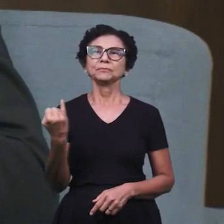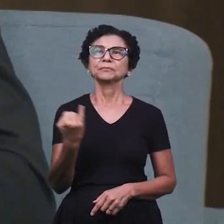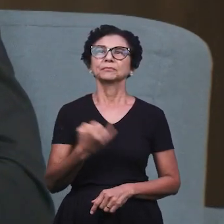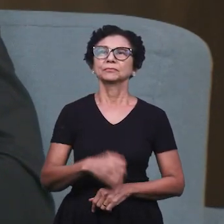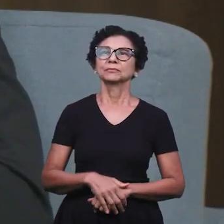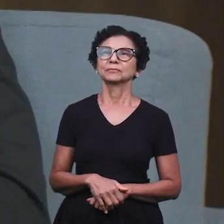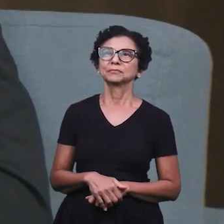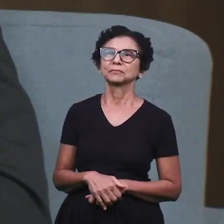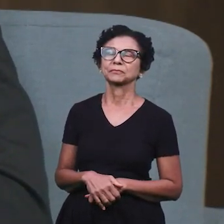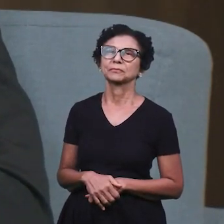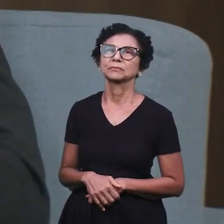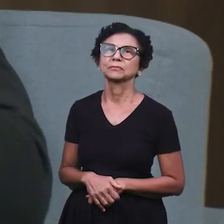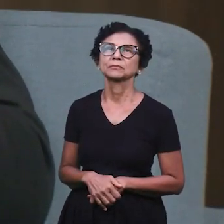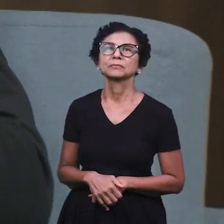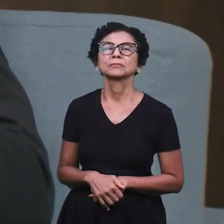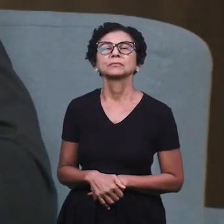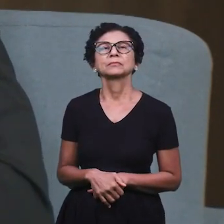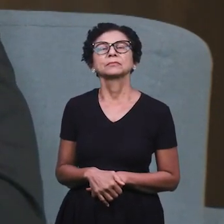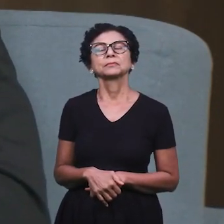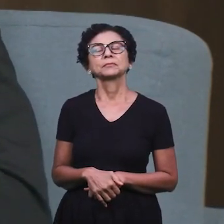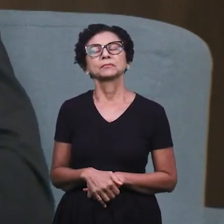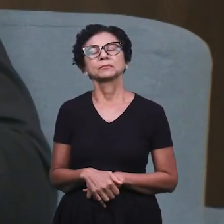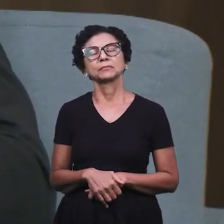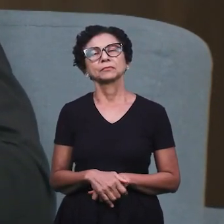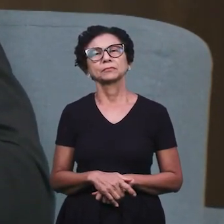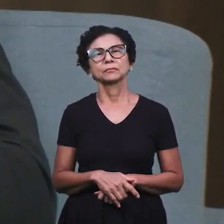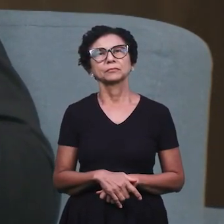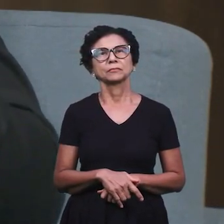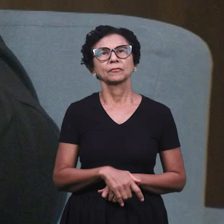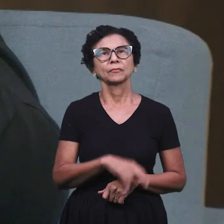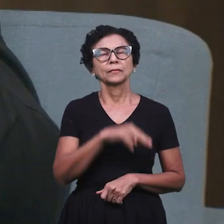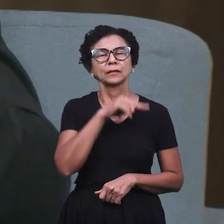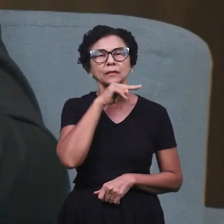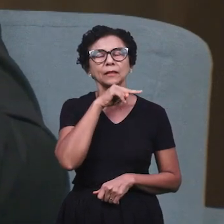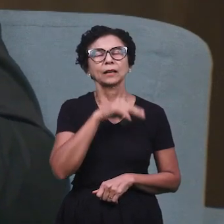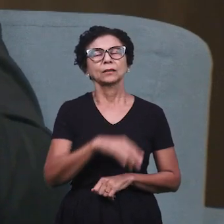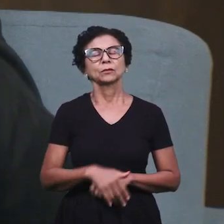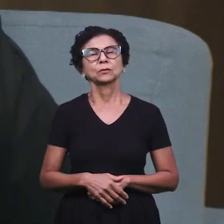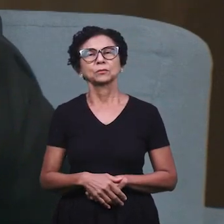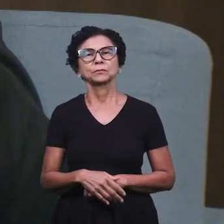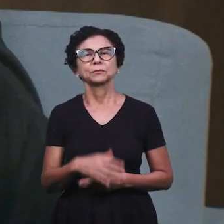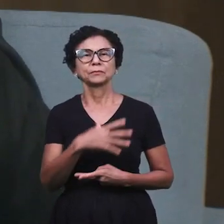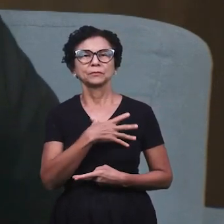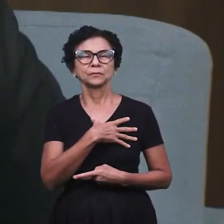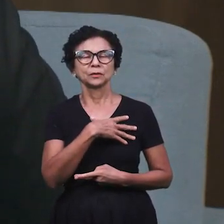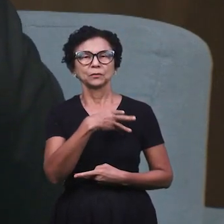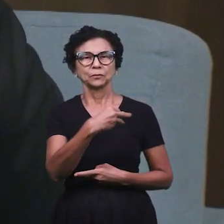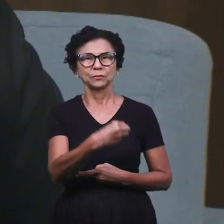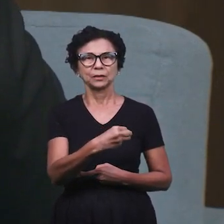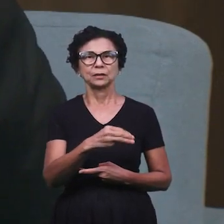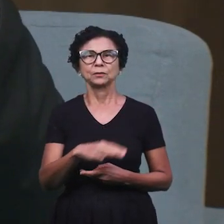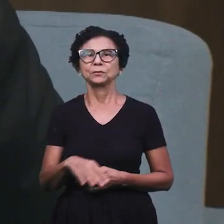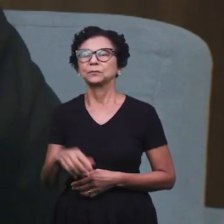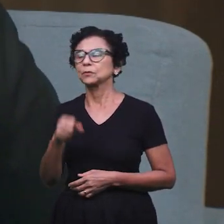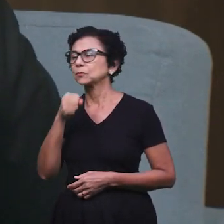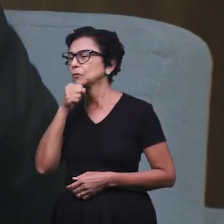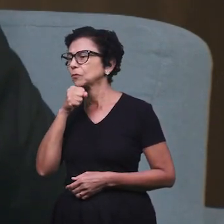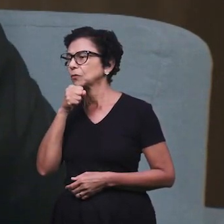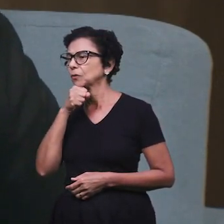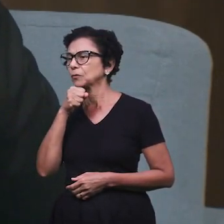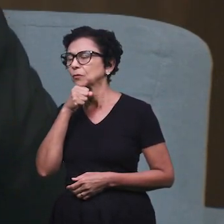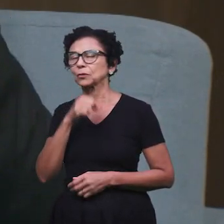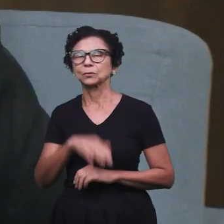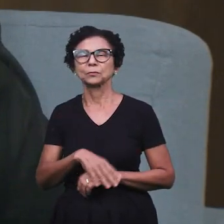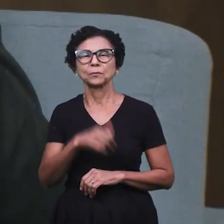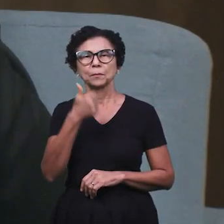importante. Nessa convivência que você tem, neto, filho, com o seu avô, com o seu